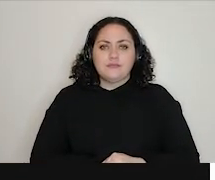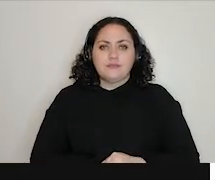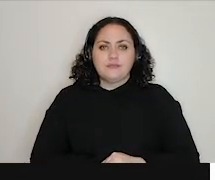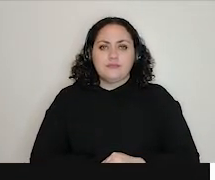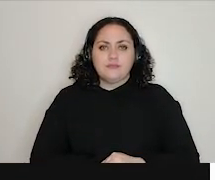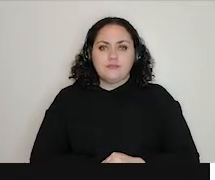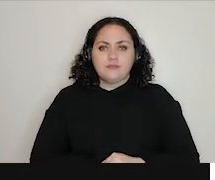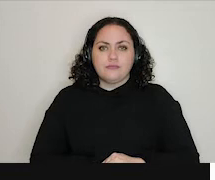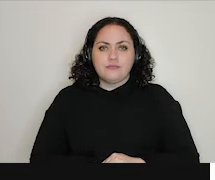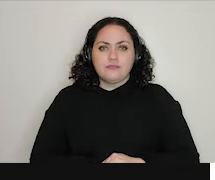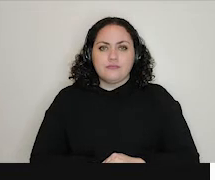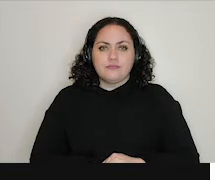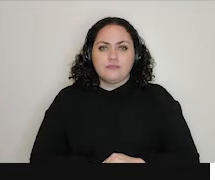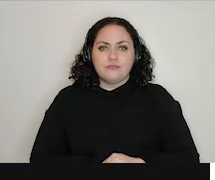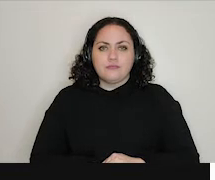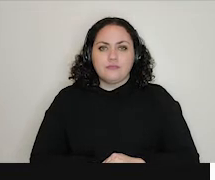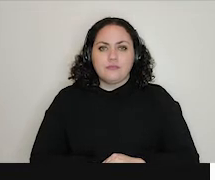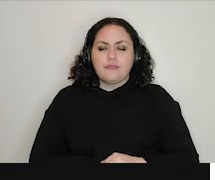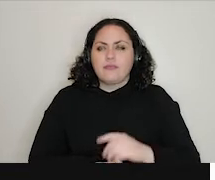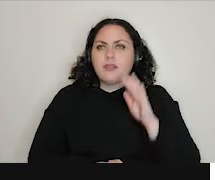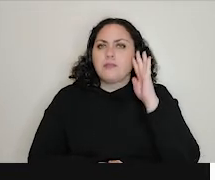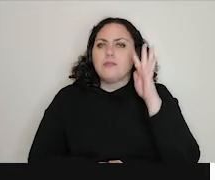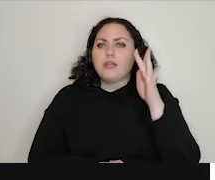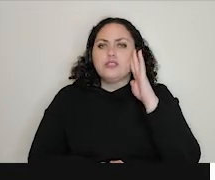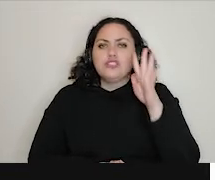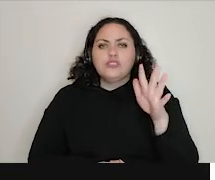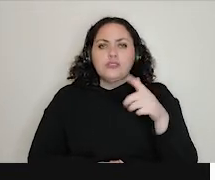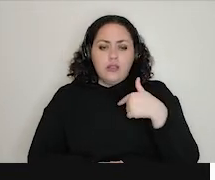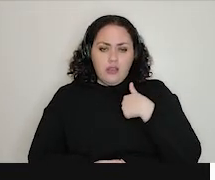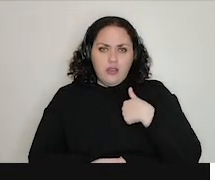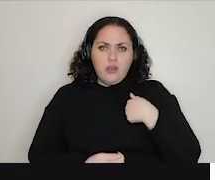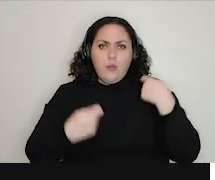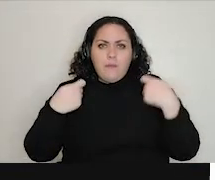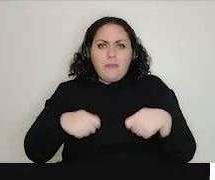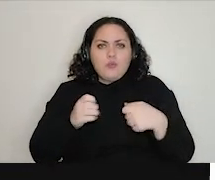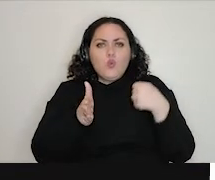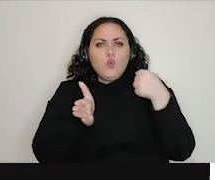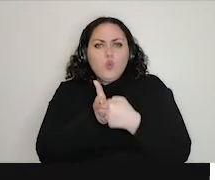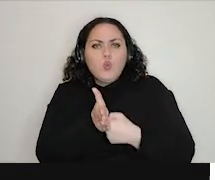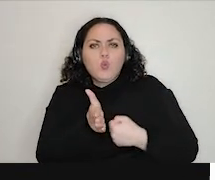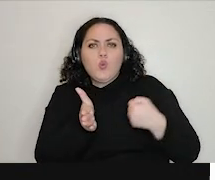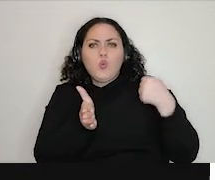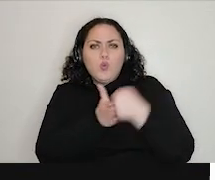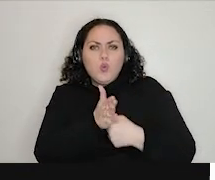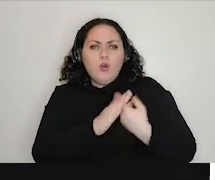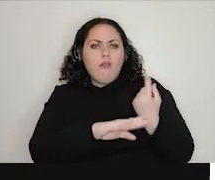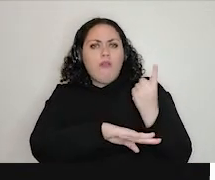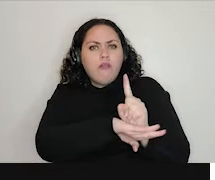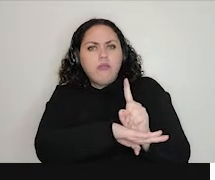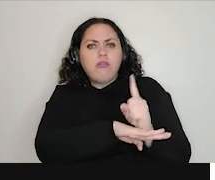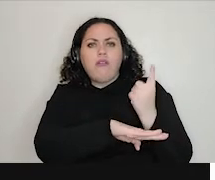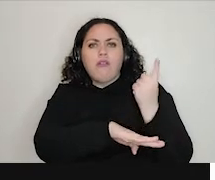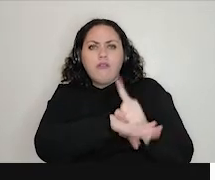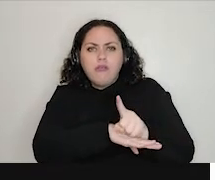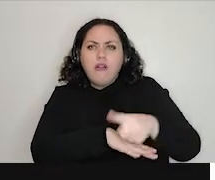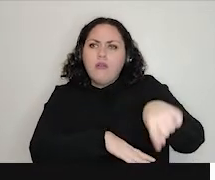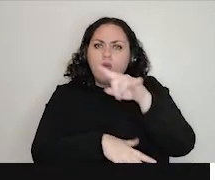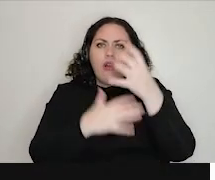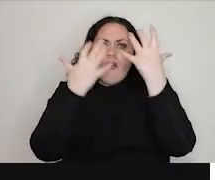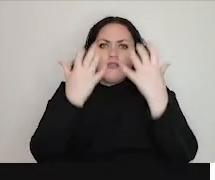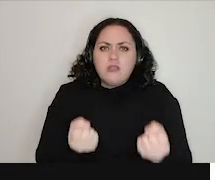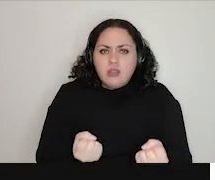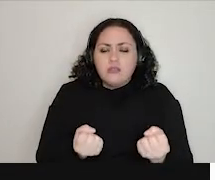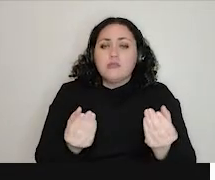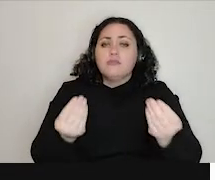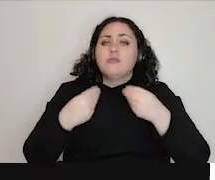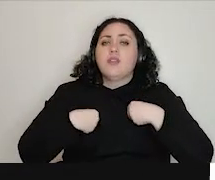existo. Né. Esse fato de ter que lutar o tempo todo para existir, né, lutar o tempo